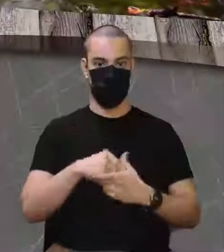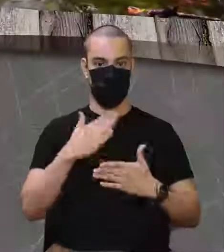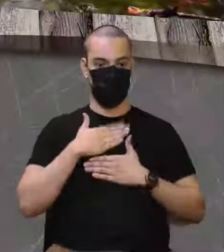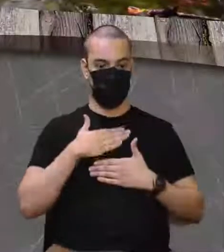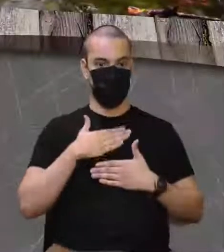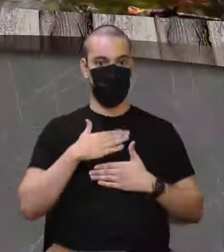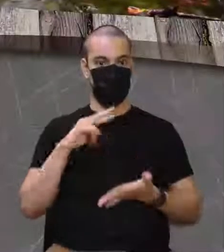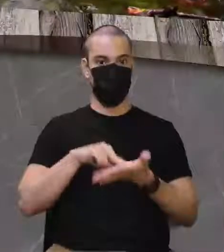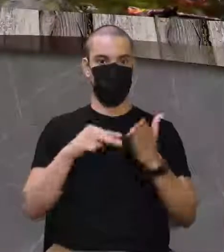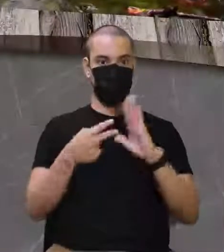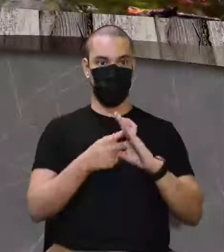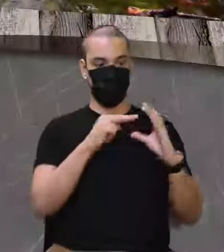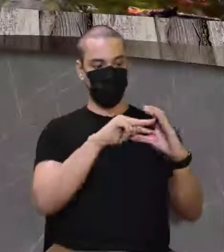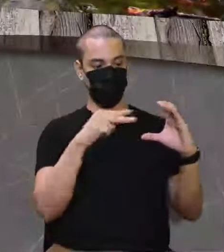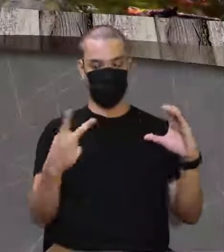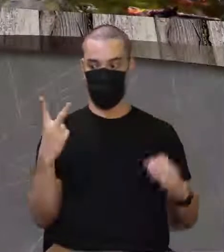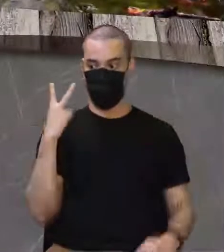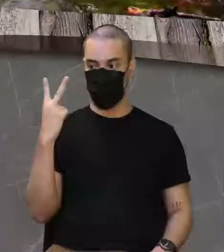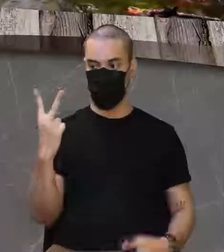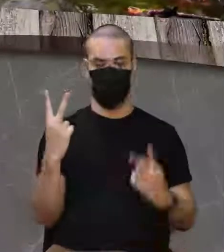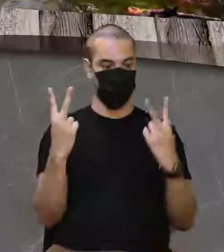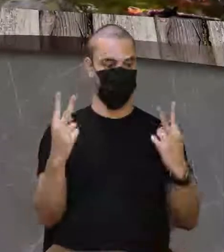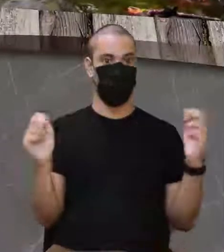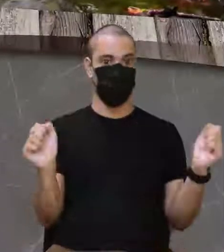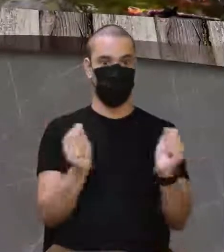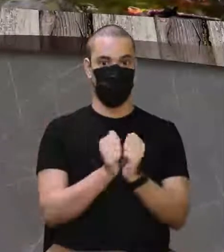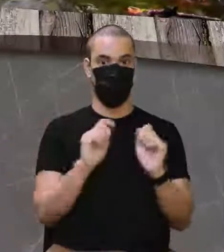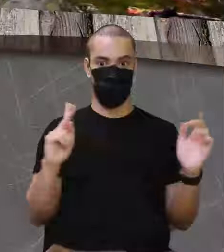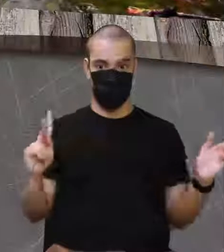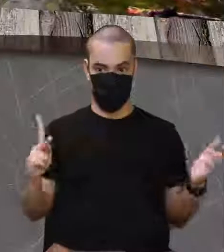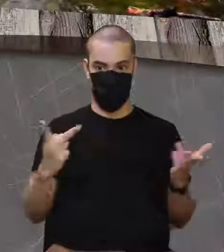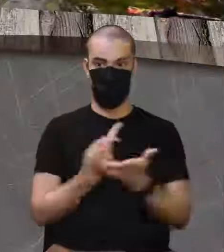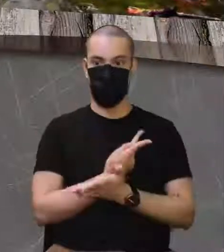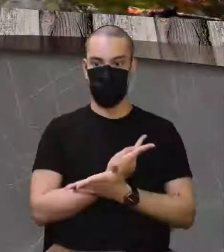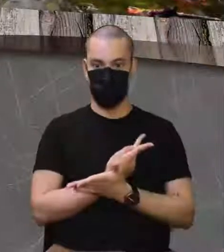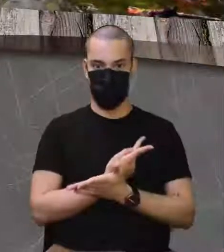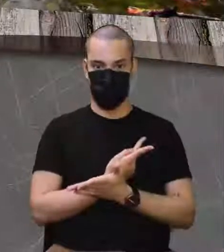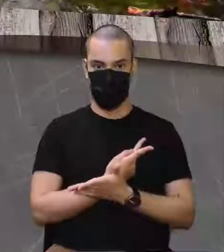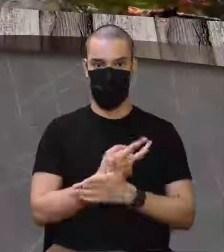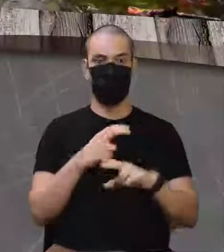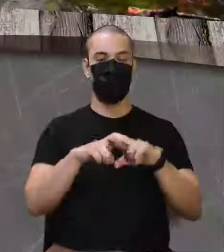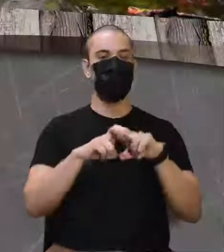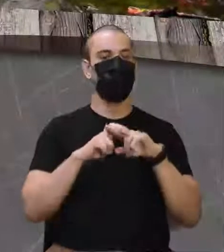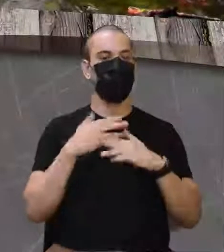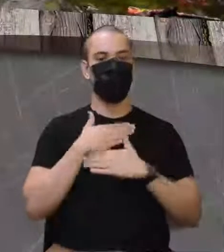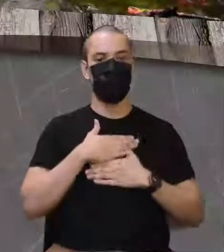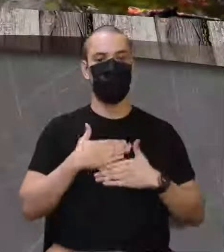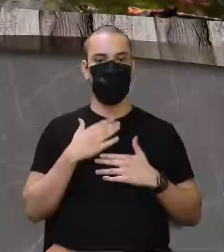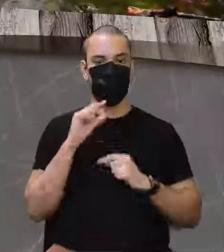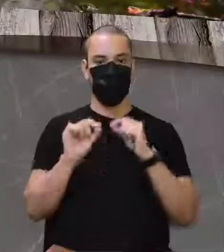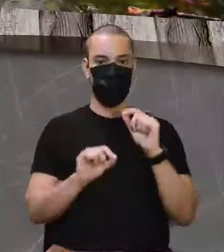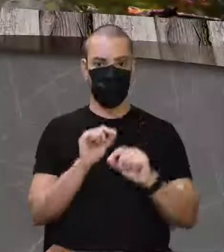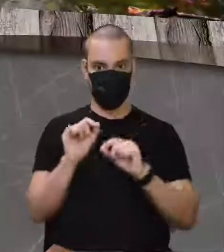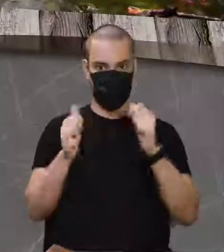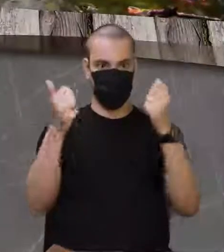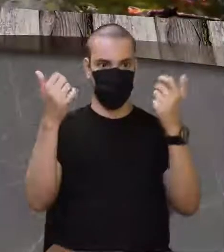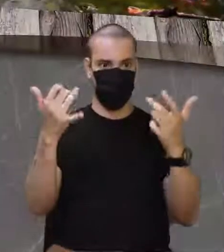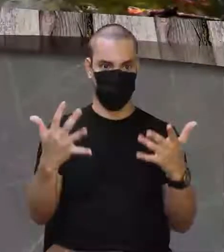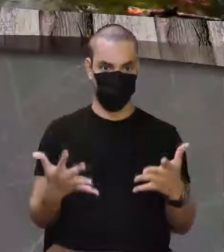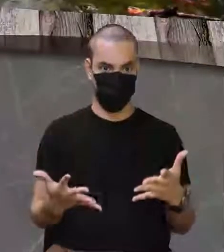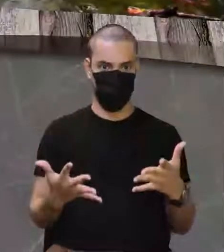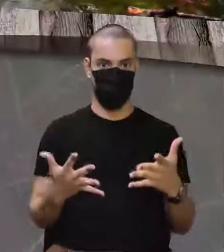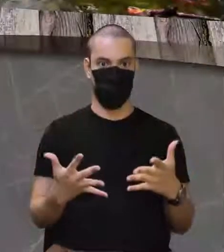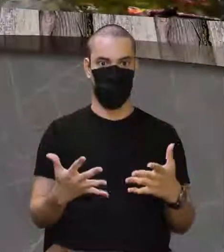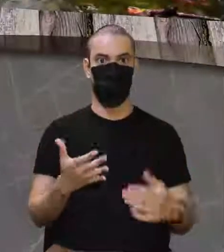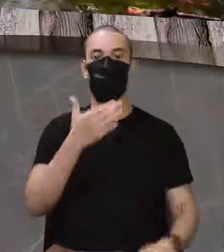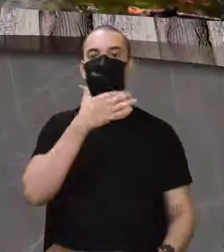sinal que dois genes estão juntos agindo para que aquilo aconteça, tá? Eu gosto sempre de falar, por exemplo, o espermatozoide